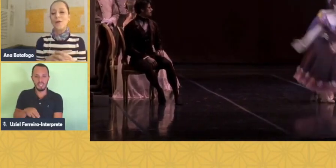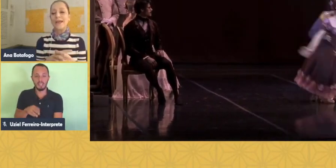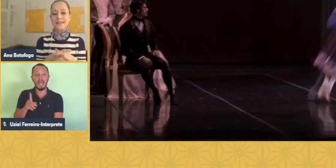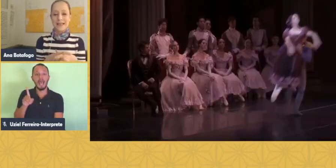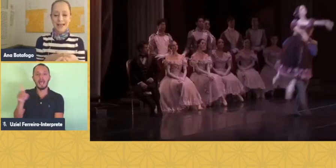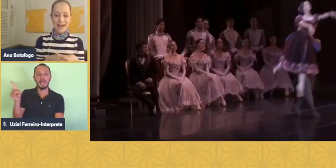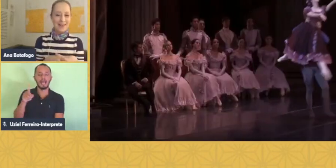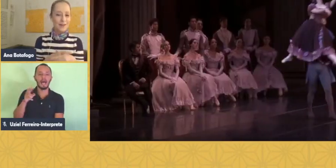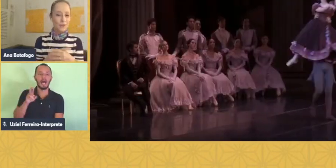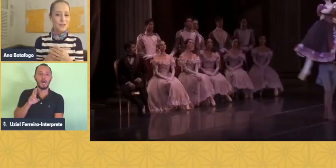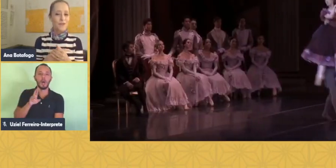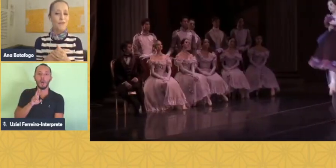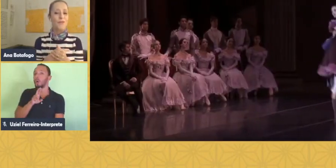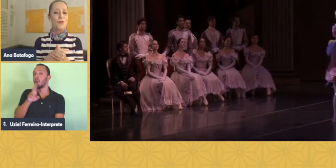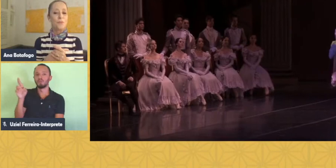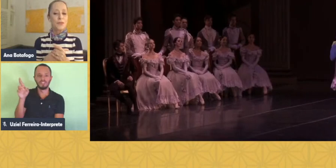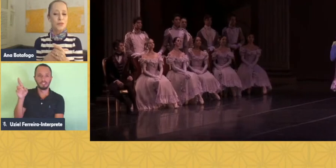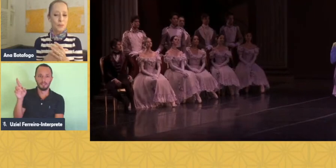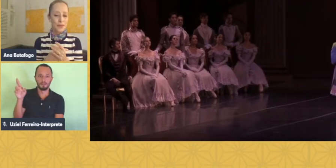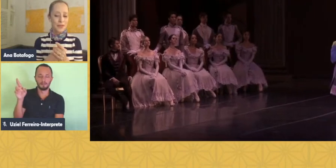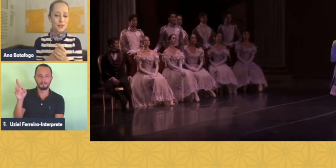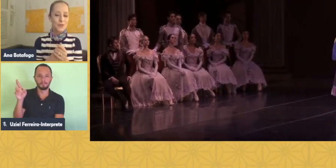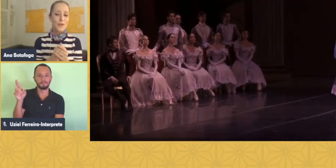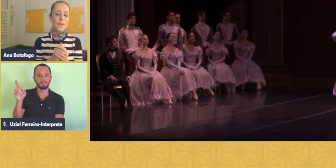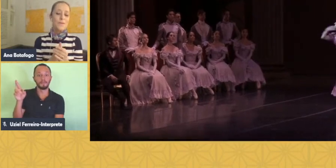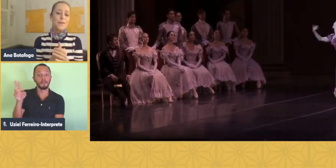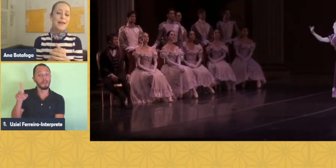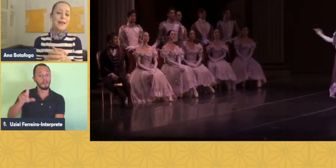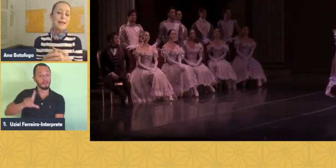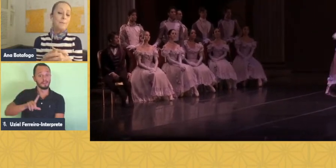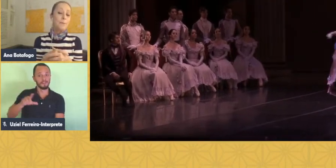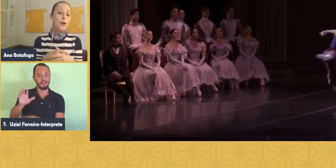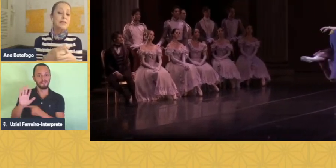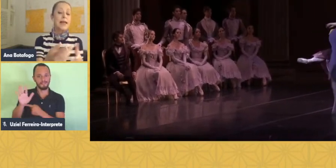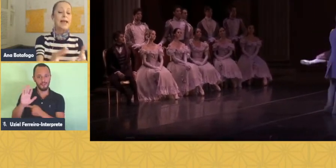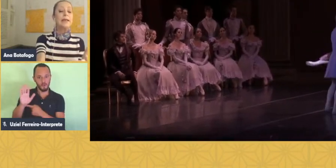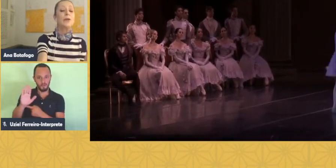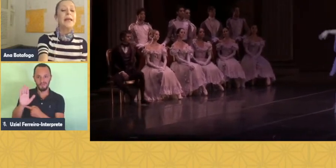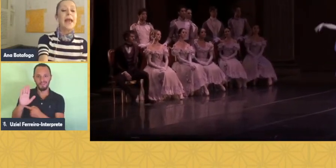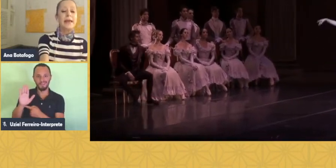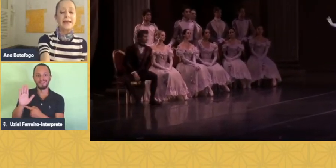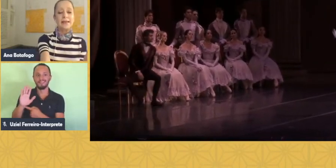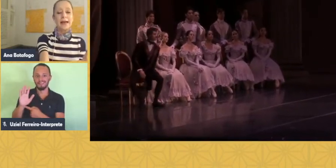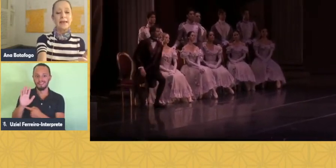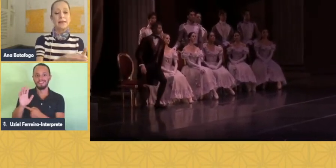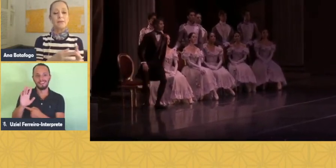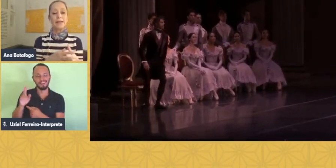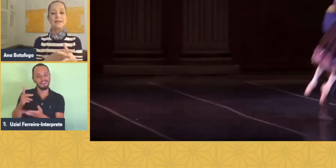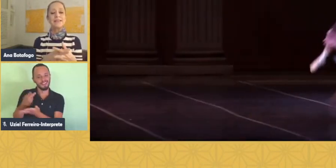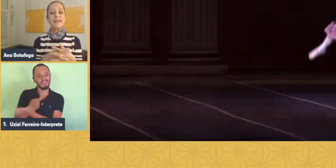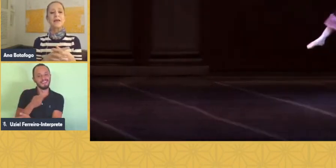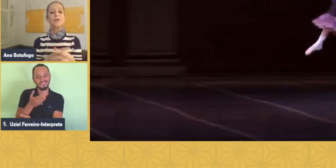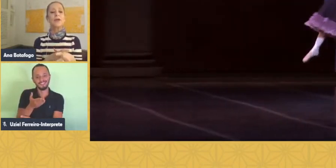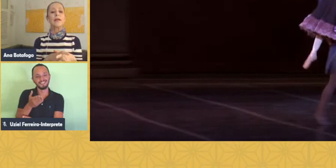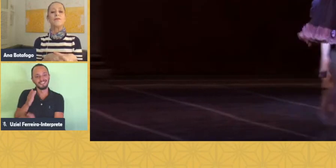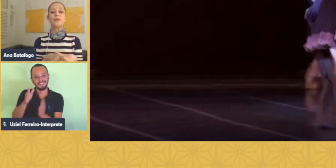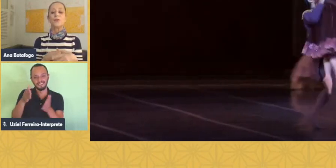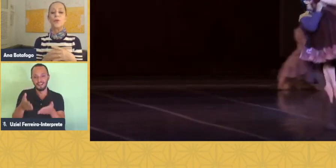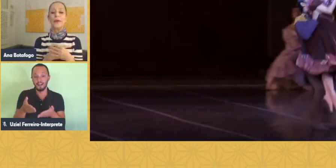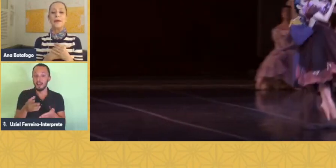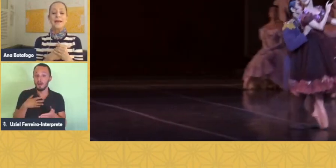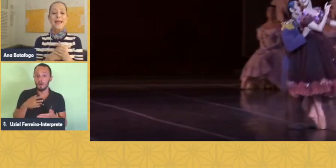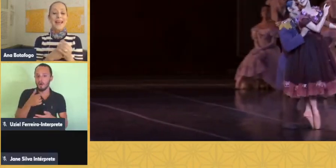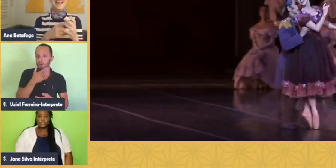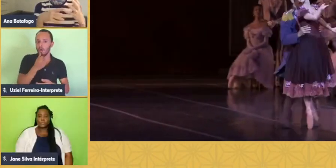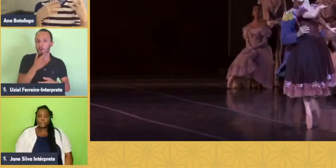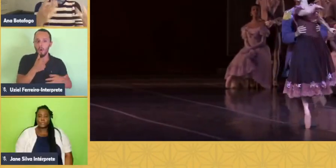a pena conhecer a inclusive filme sobre isso que depois ele o Niele que tá aqui na lado esquerdo